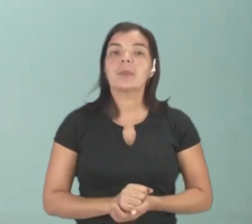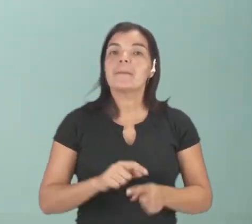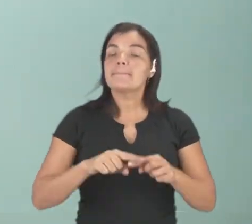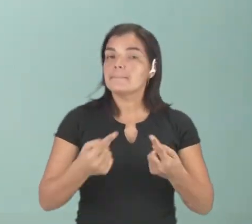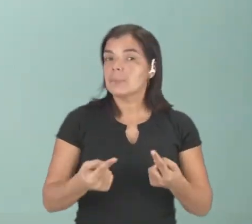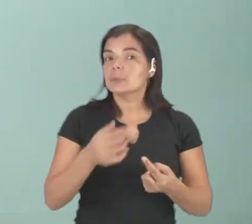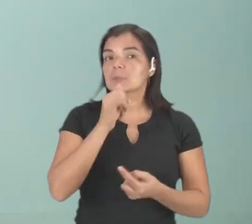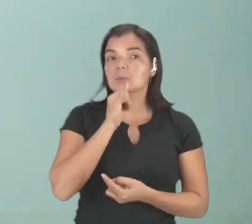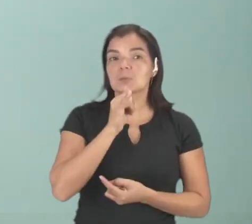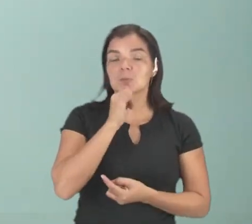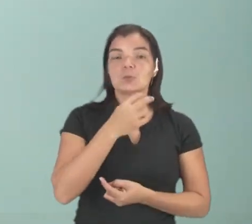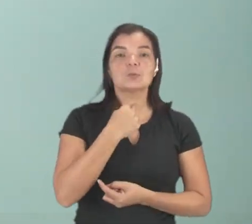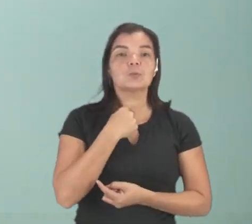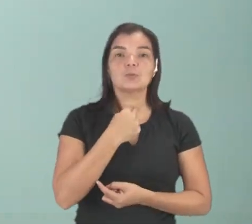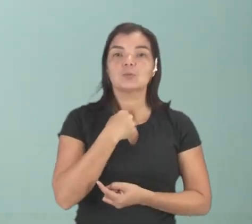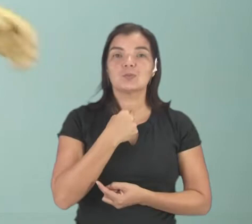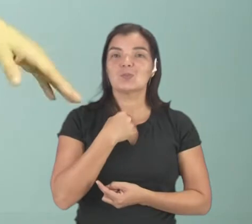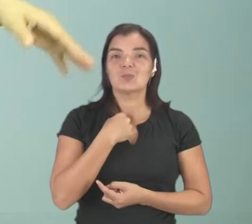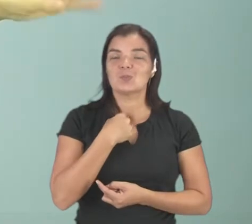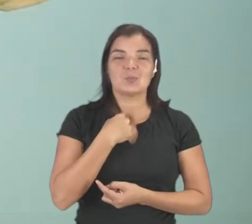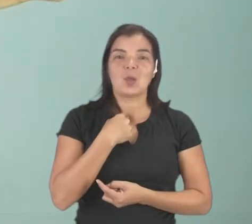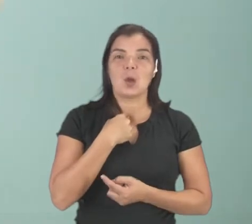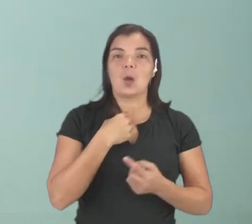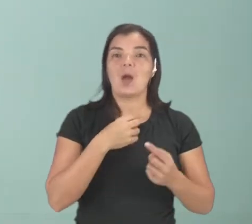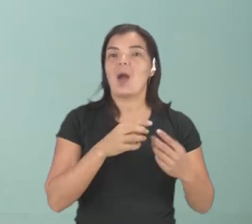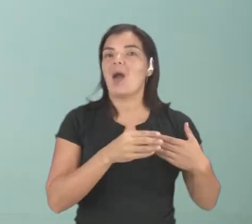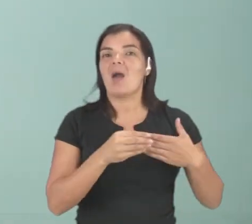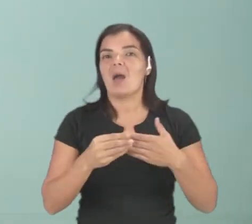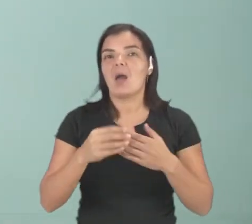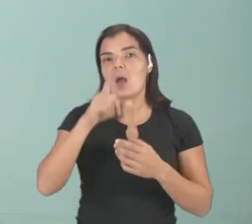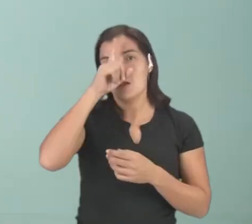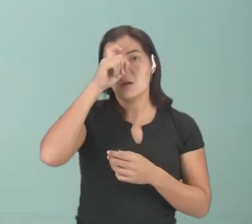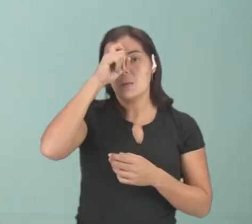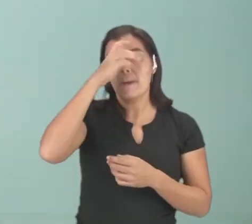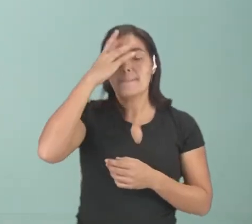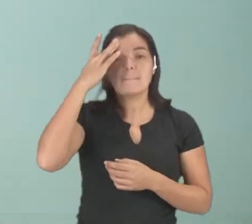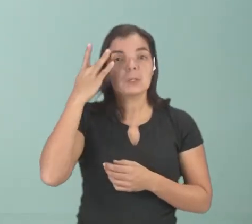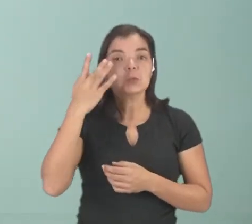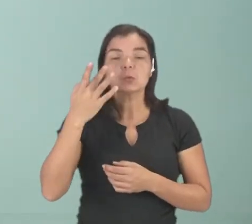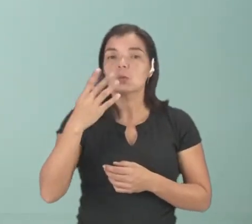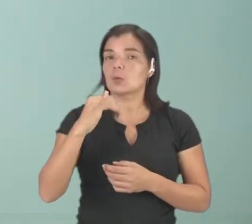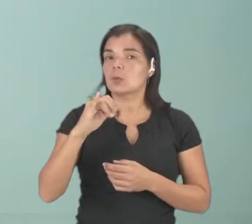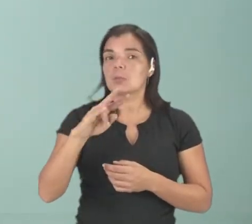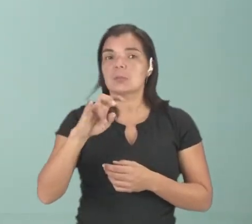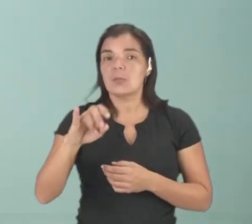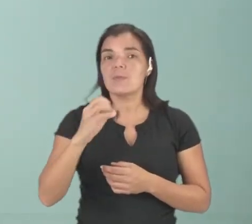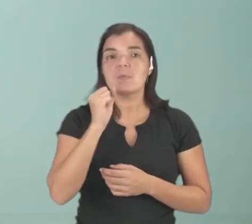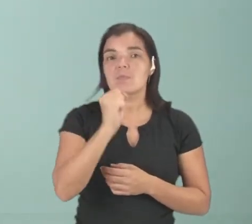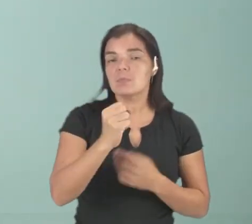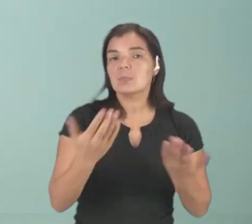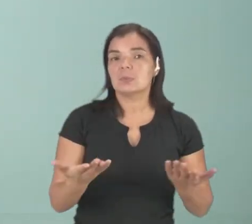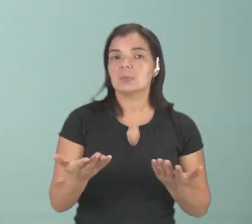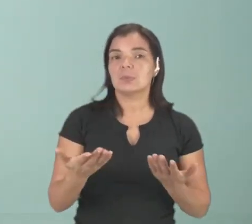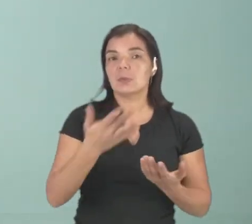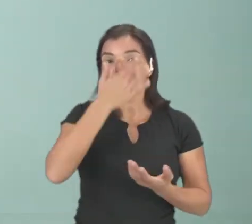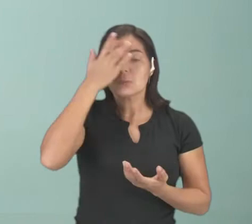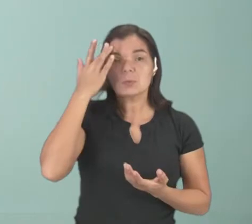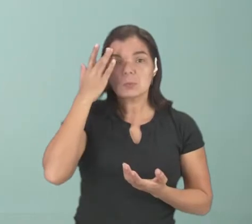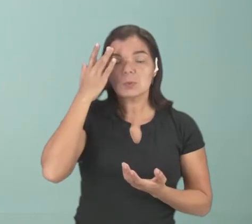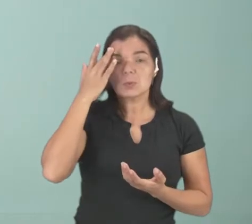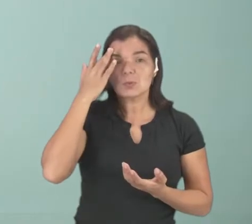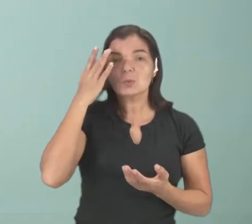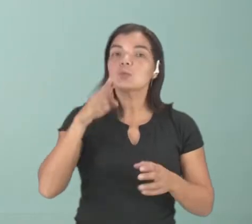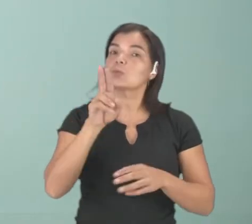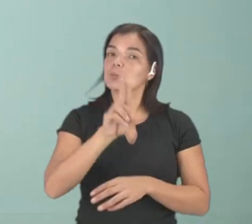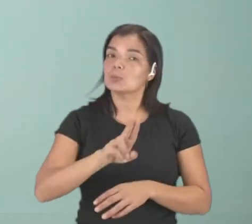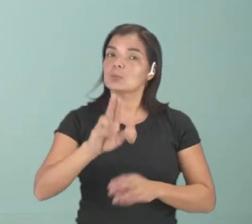Mas assim, por exemplo, eles não poderiam bombardear um hospital, matar civis, porque isso não justifica. As pessoas comuns,